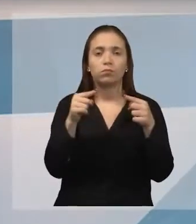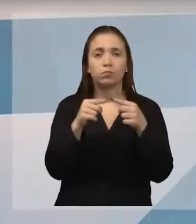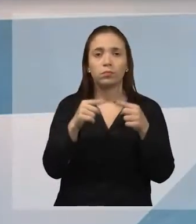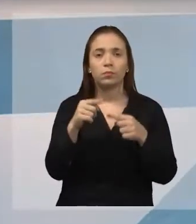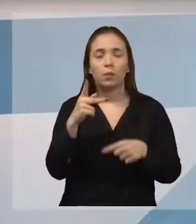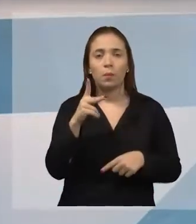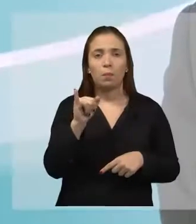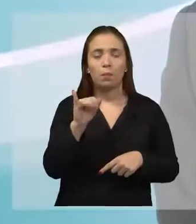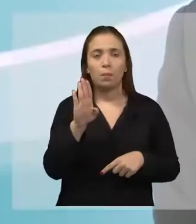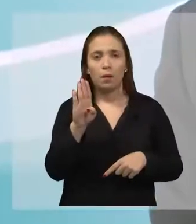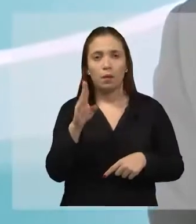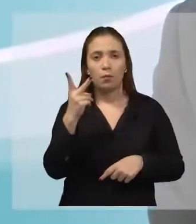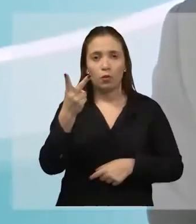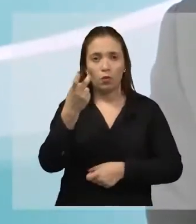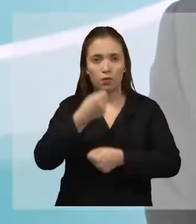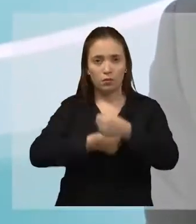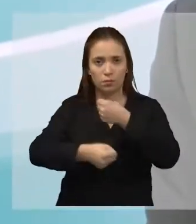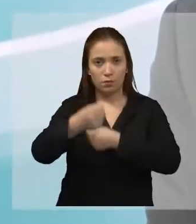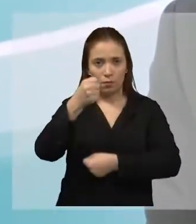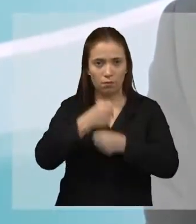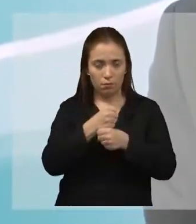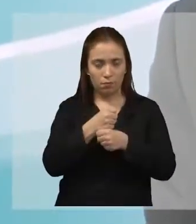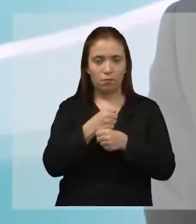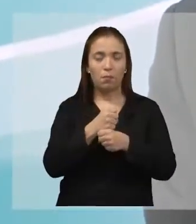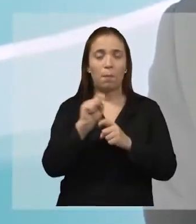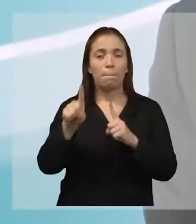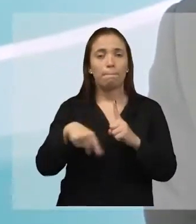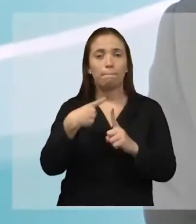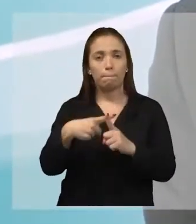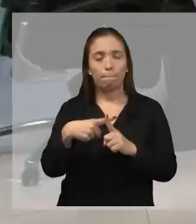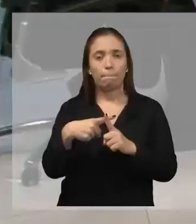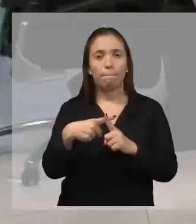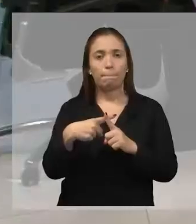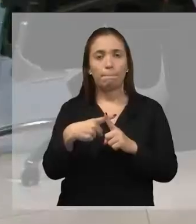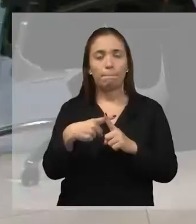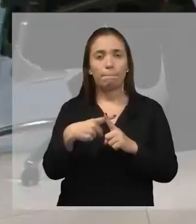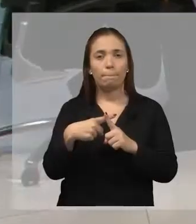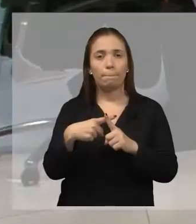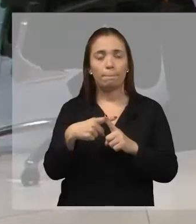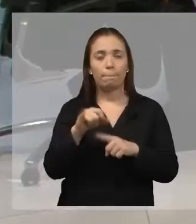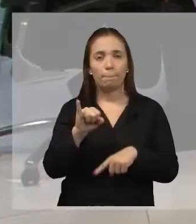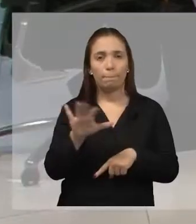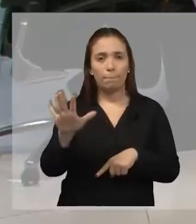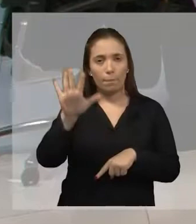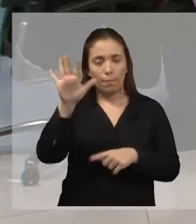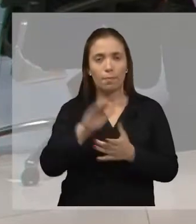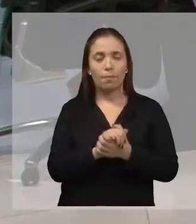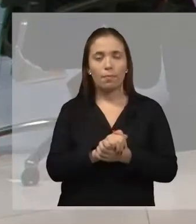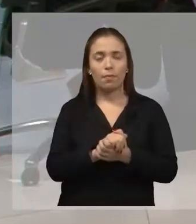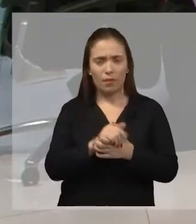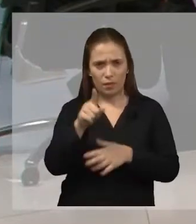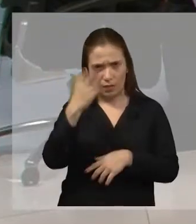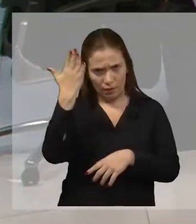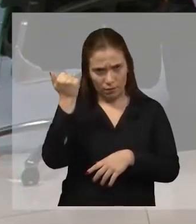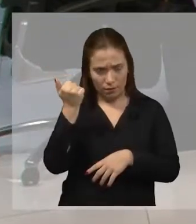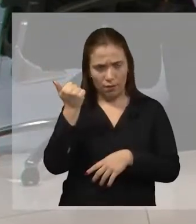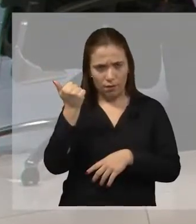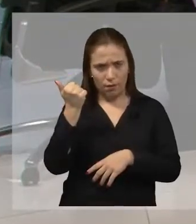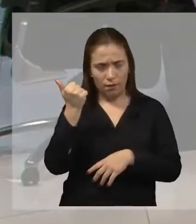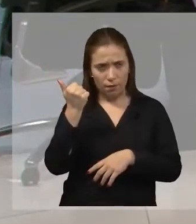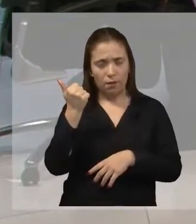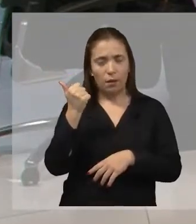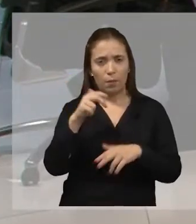discutir, mas quando o ministro vai discutir a Previdência, chega no Congresso e a discussão é outra. São ataques pessoais e foge do tema. Então, o problema não é